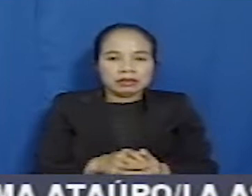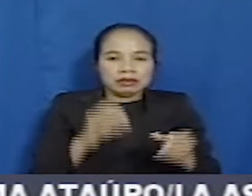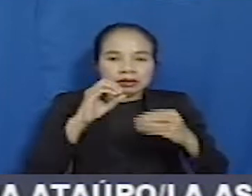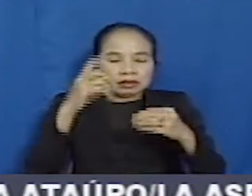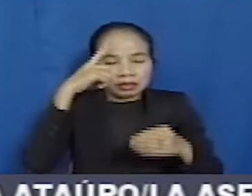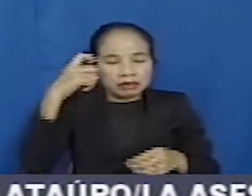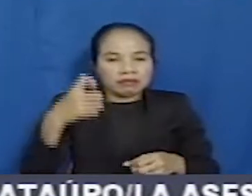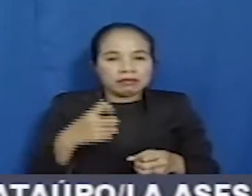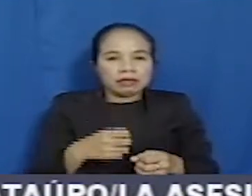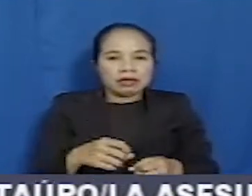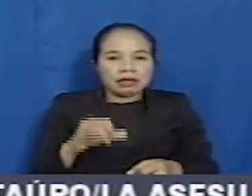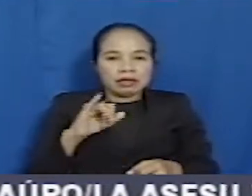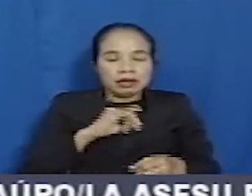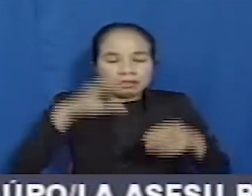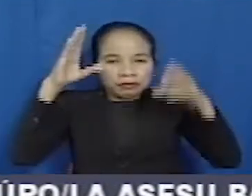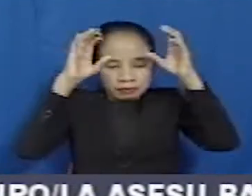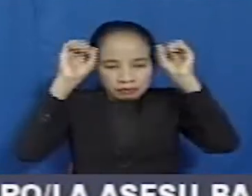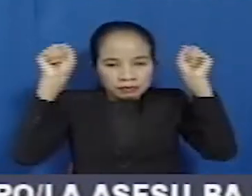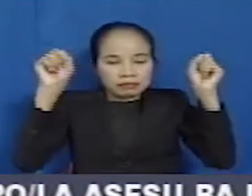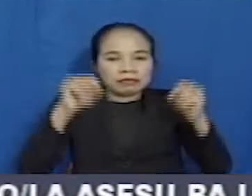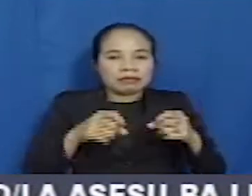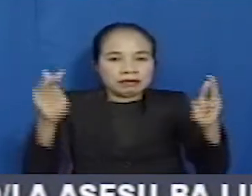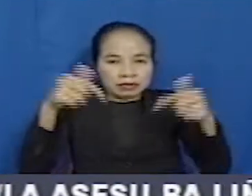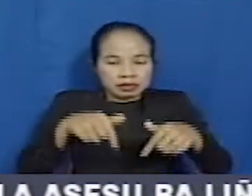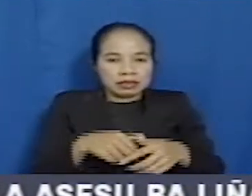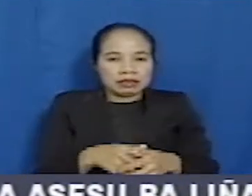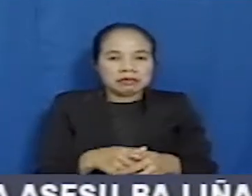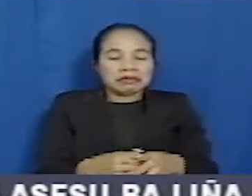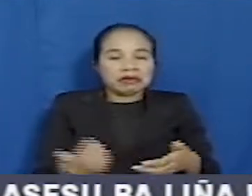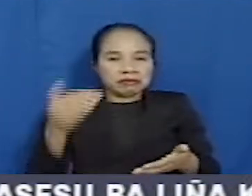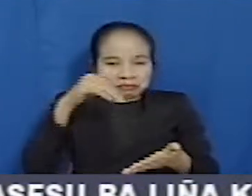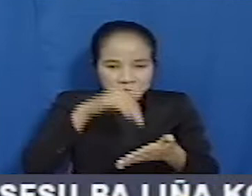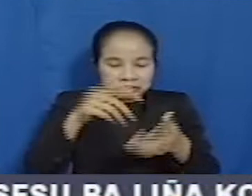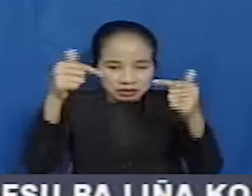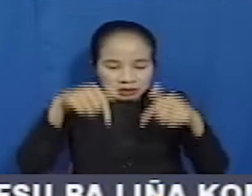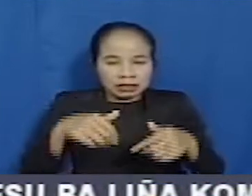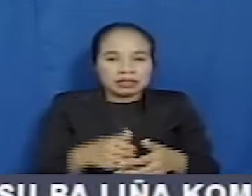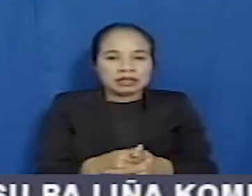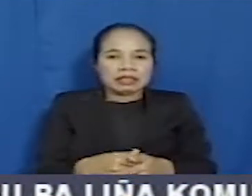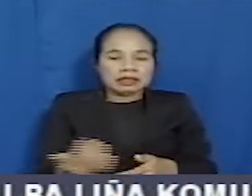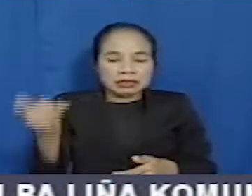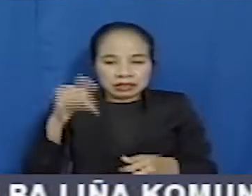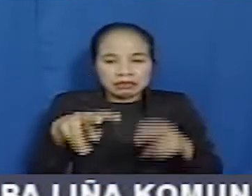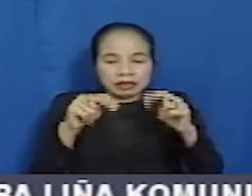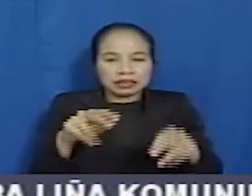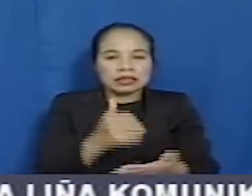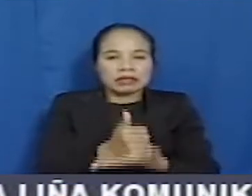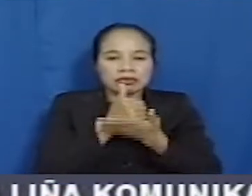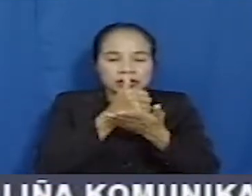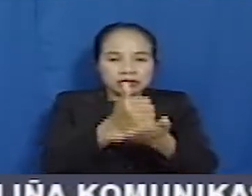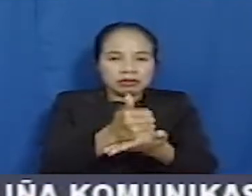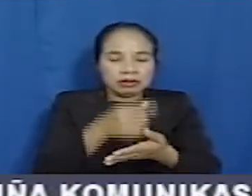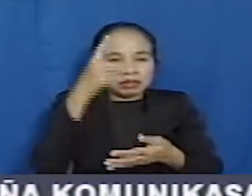tambang haulu presiden tau mai tawa ni pois mai tanda laida e sira ne precisa ajuda